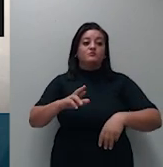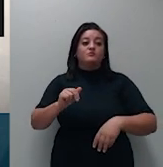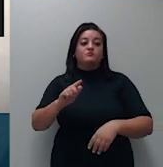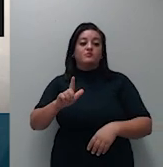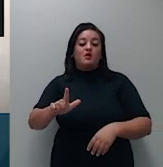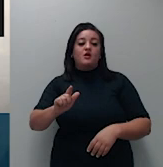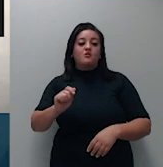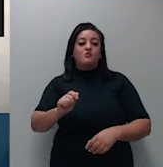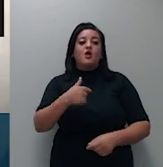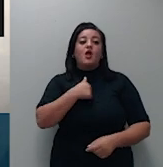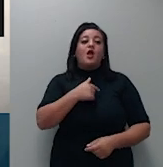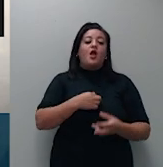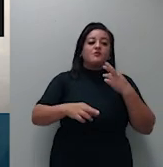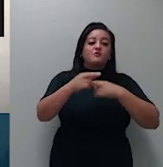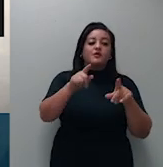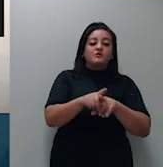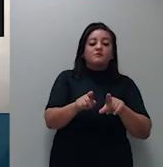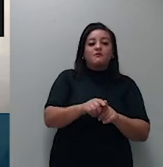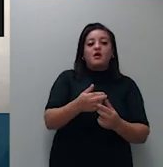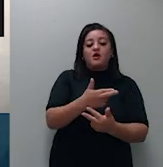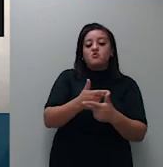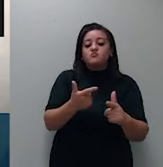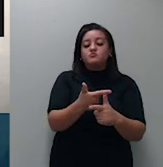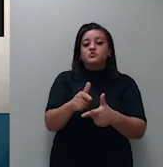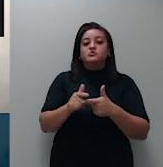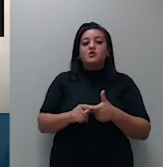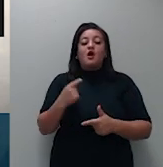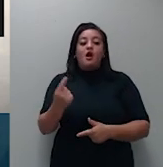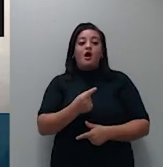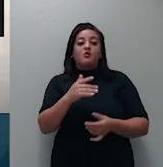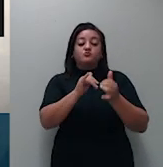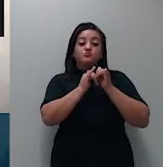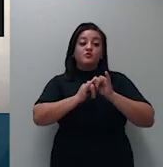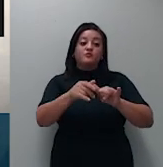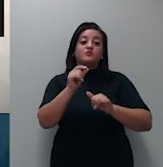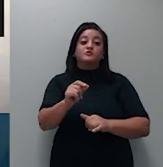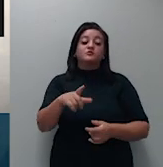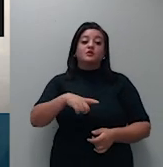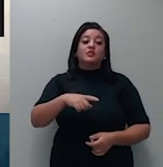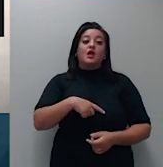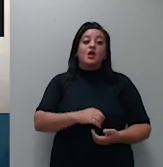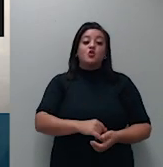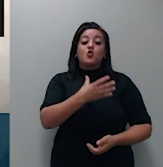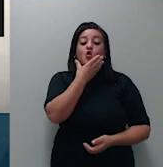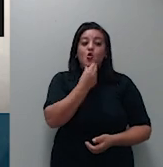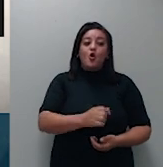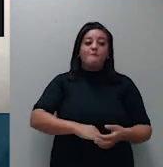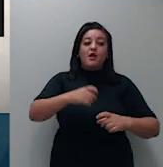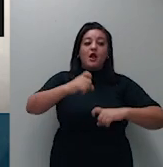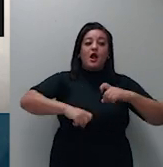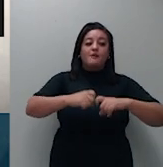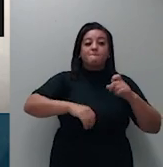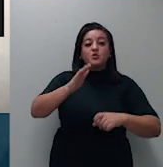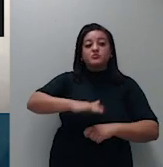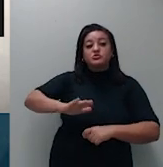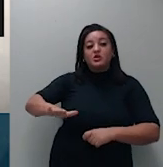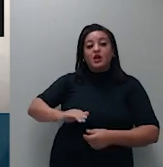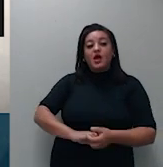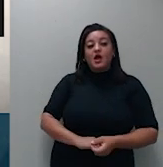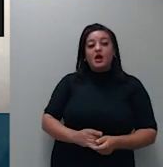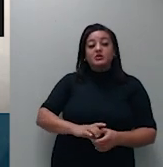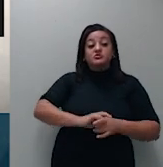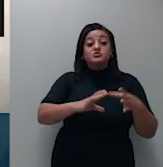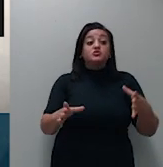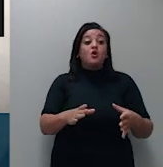que algumas situações ser a última informação de que há um pedofilo the.oa souta numa determinada comunidade